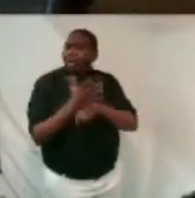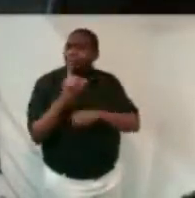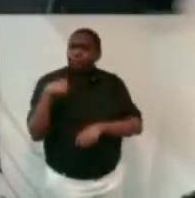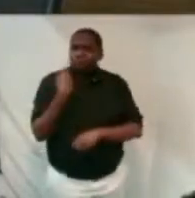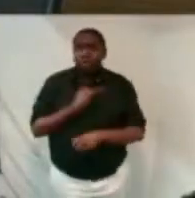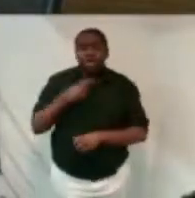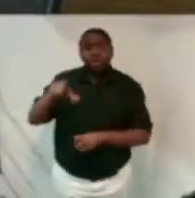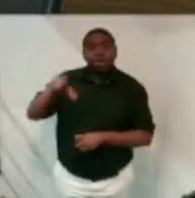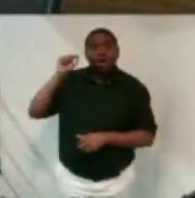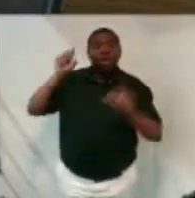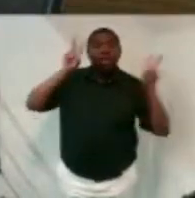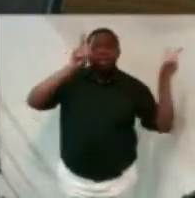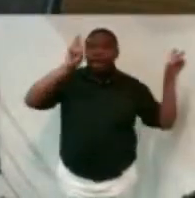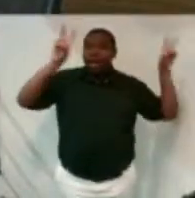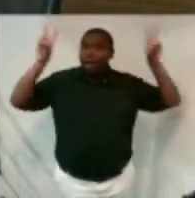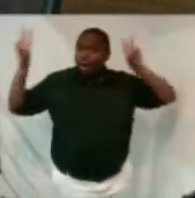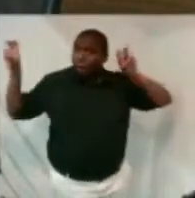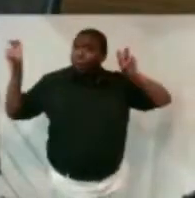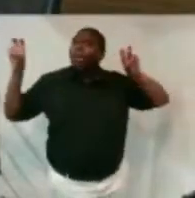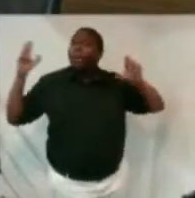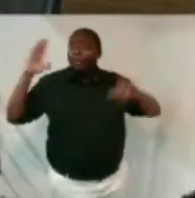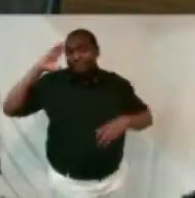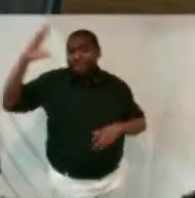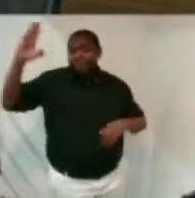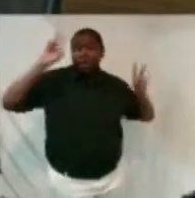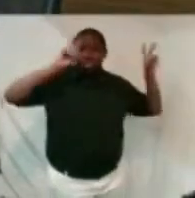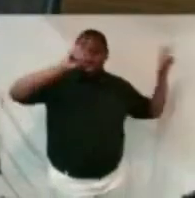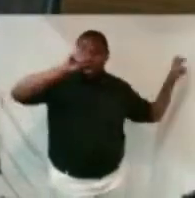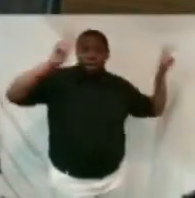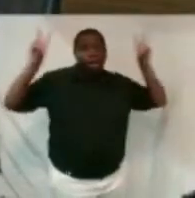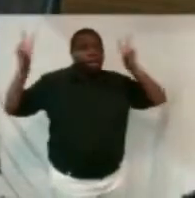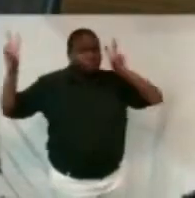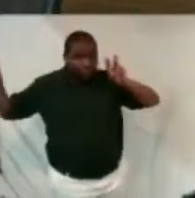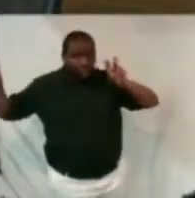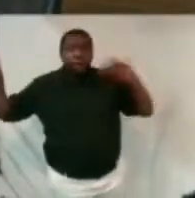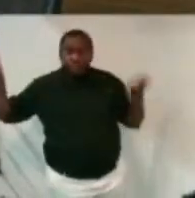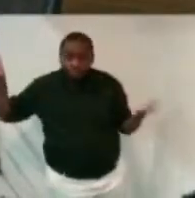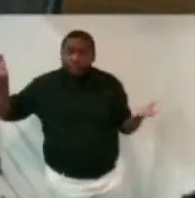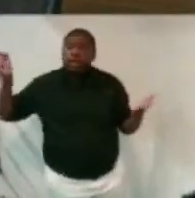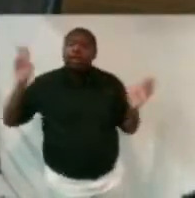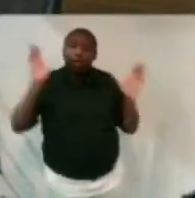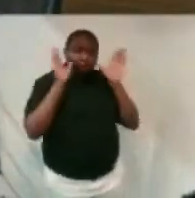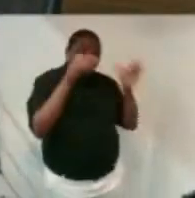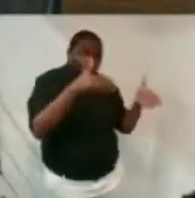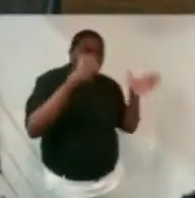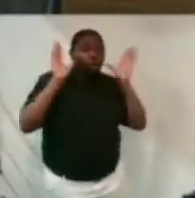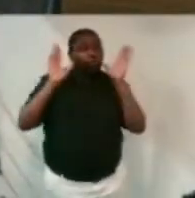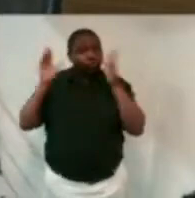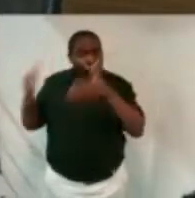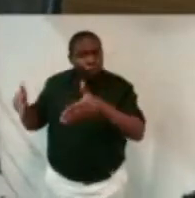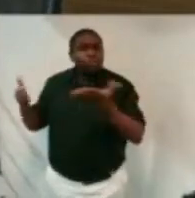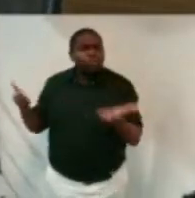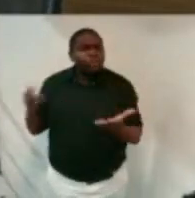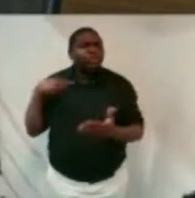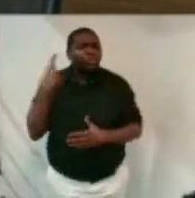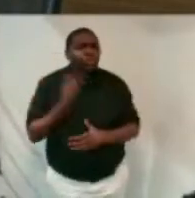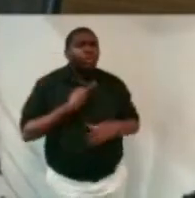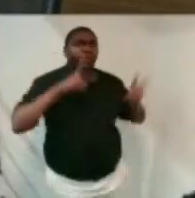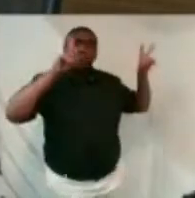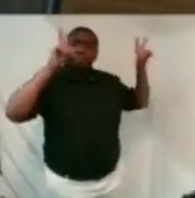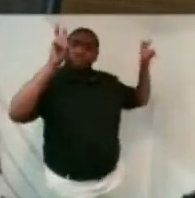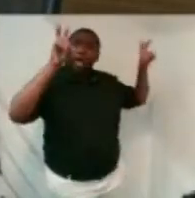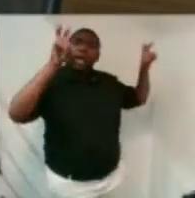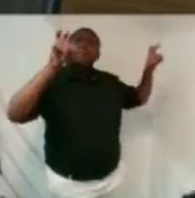2 temas principais para podermos focar nesses temas. Nós elegemos